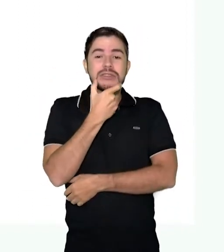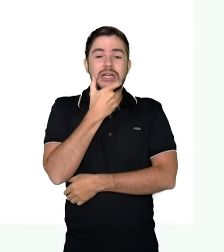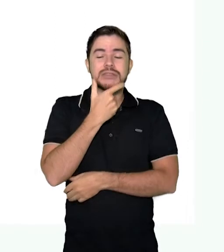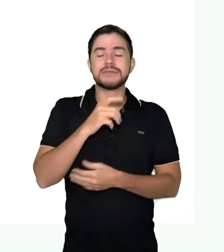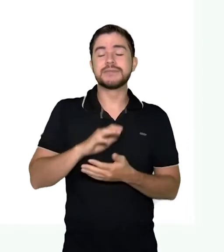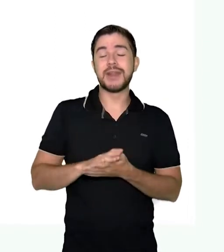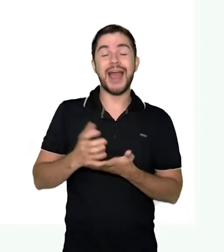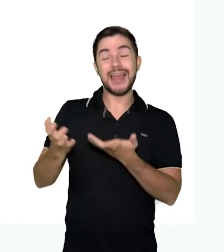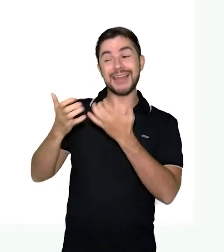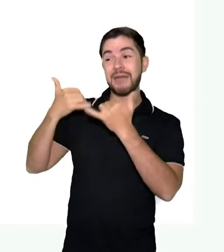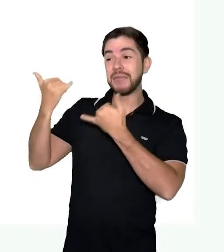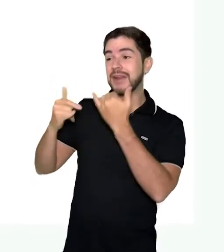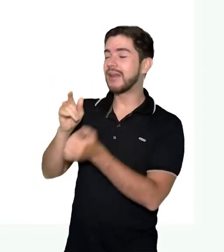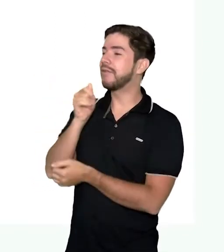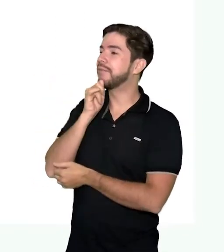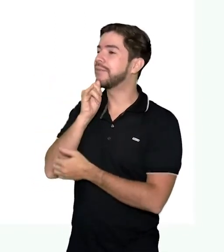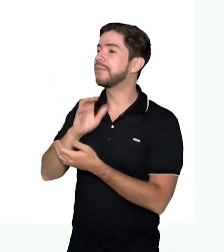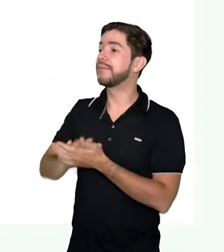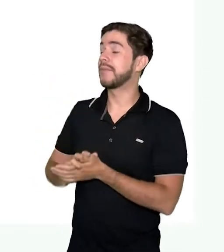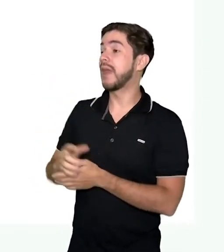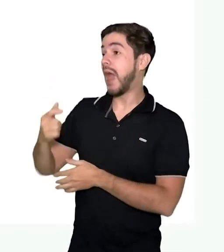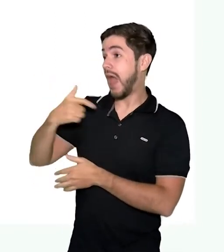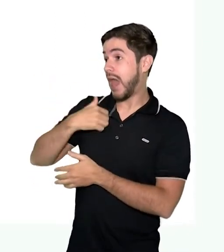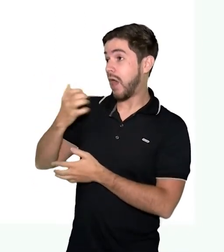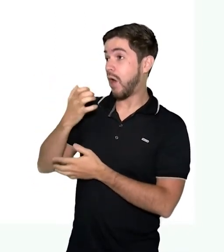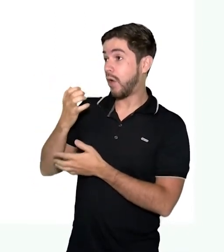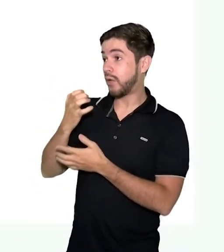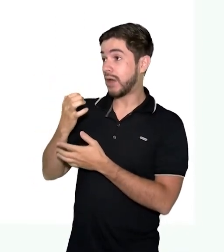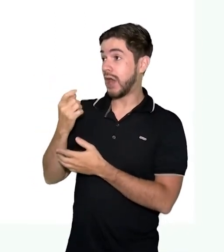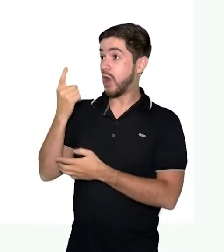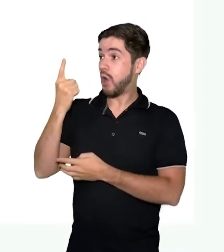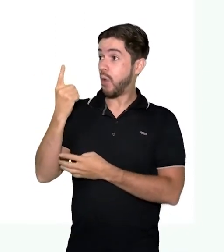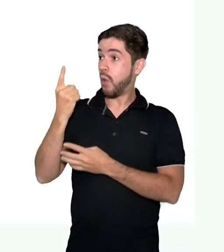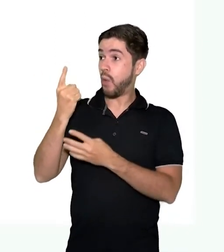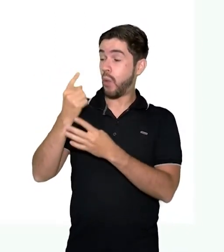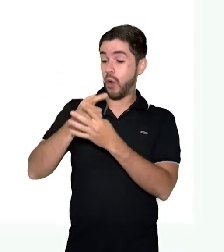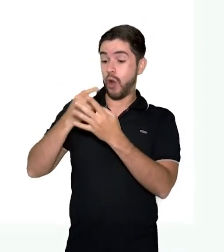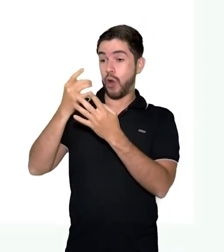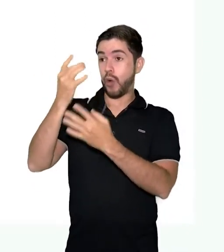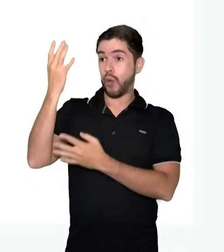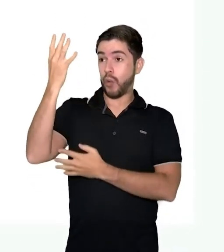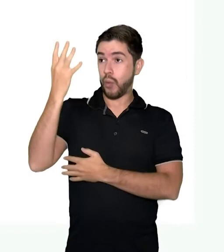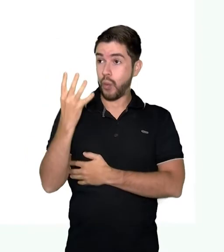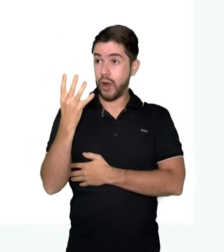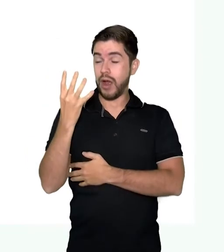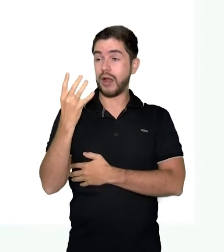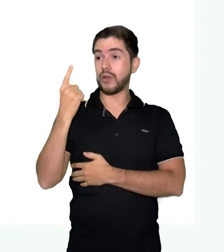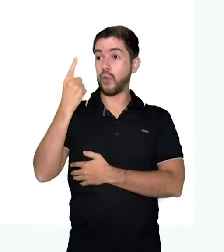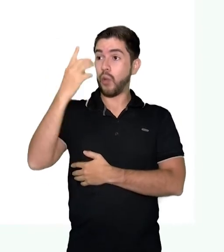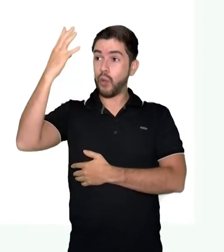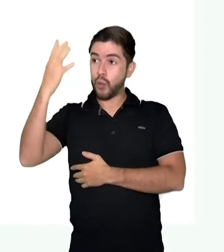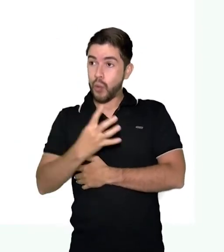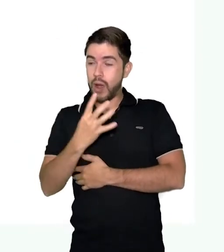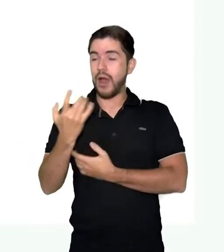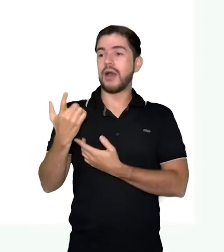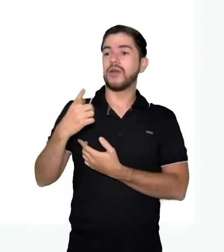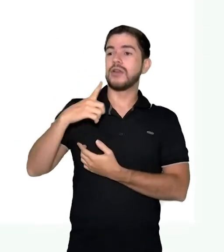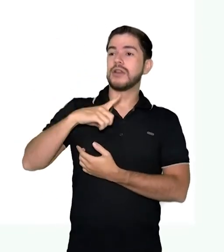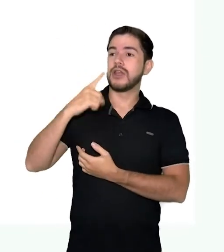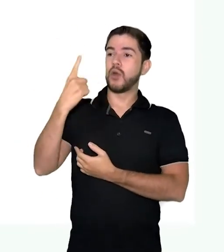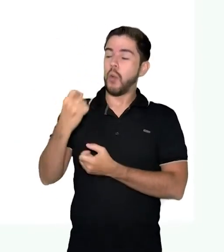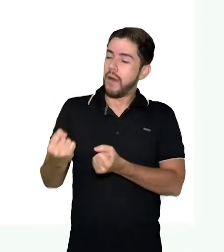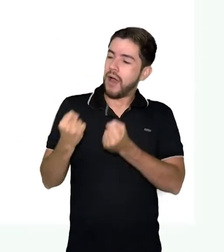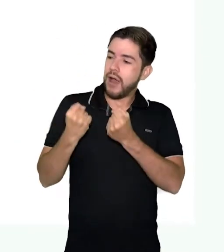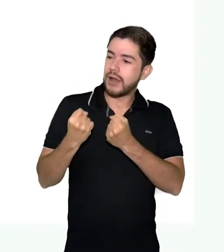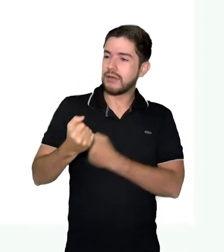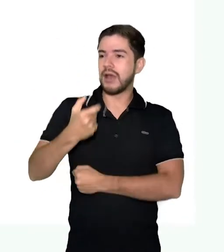vendedor, aí diz assim, eu quero 1/4 de quilo de biscoito. 1/4 de